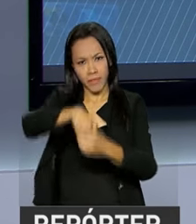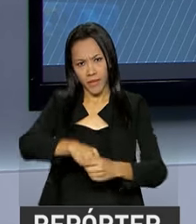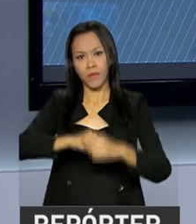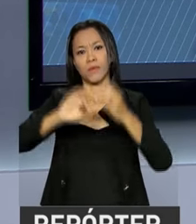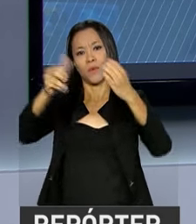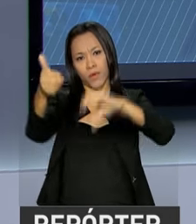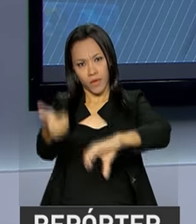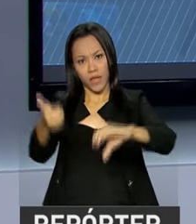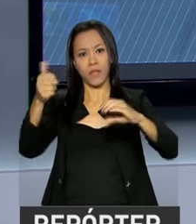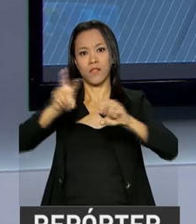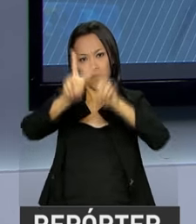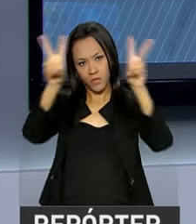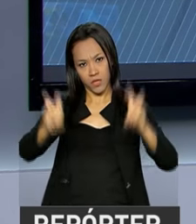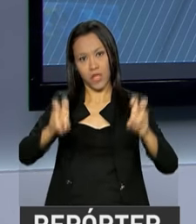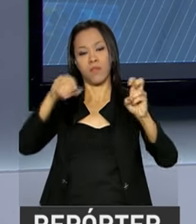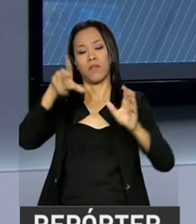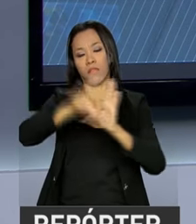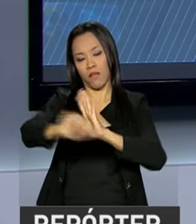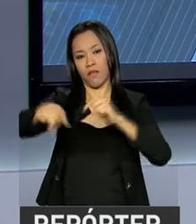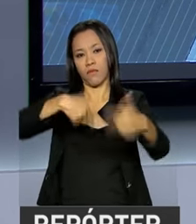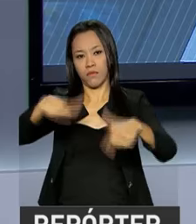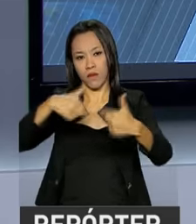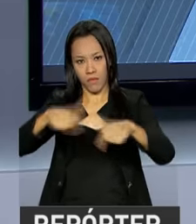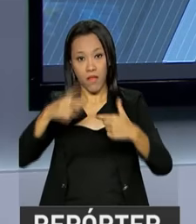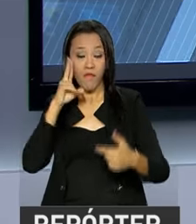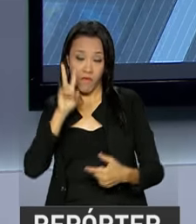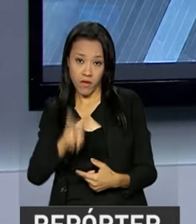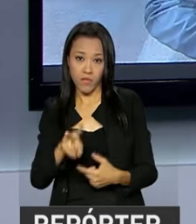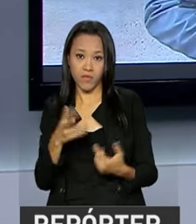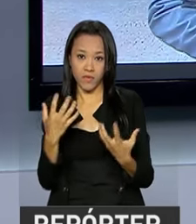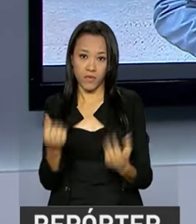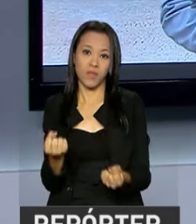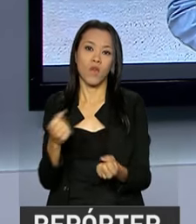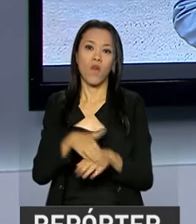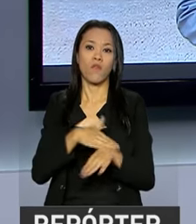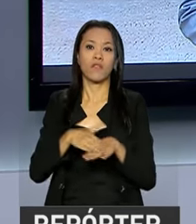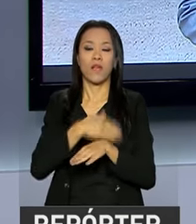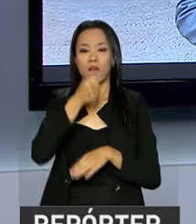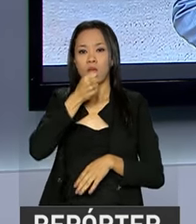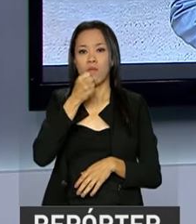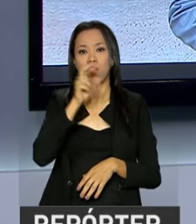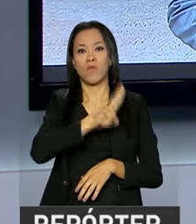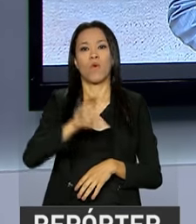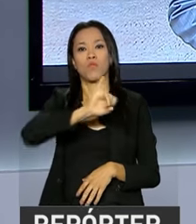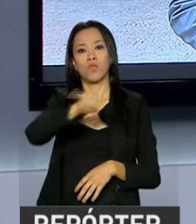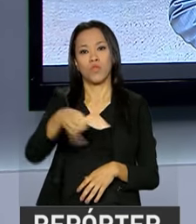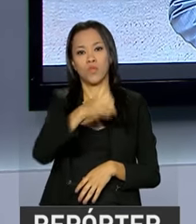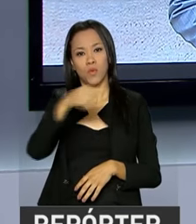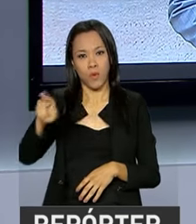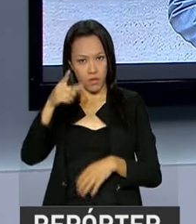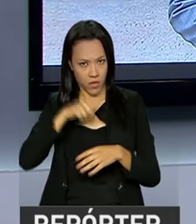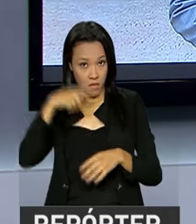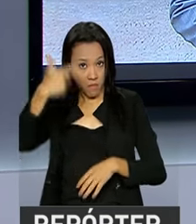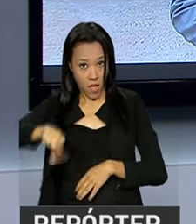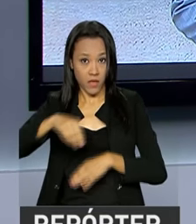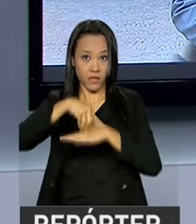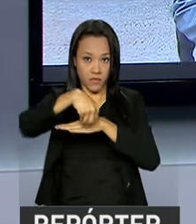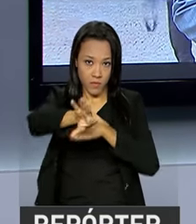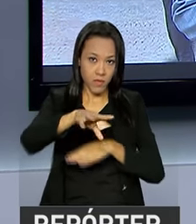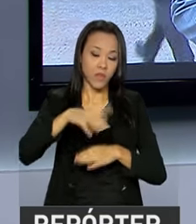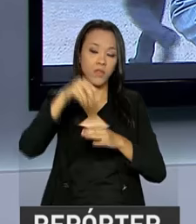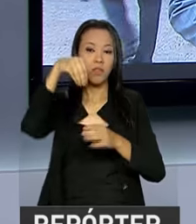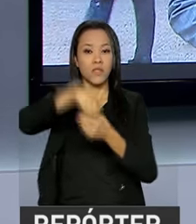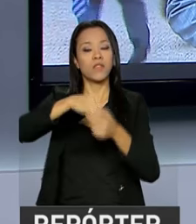trabalhistas no plenário da Câmara dos Deputados vamos conversar com o repórter João Pedro Neto que tem mais informações pra gente ao vivo lá do Palácio